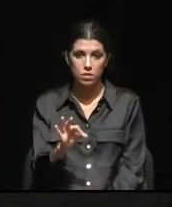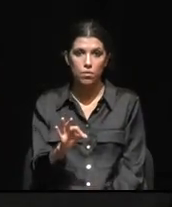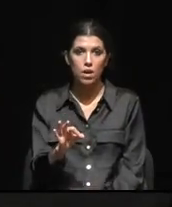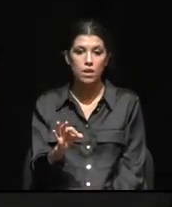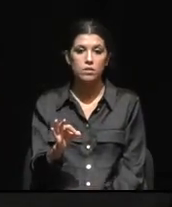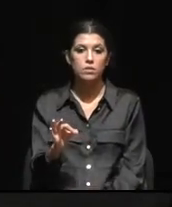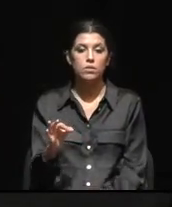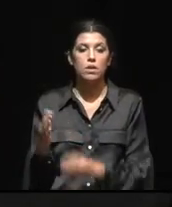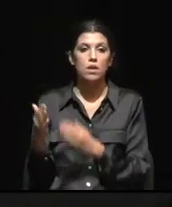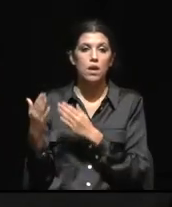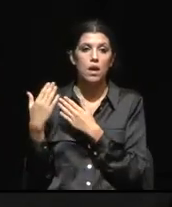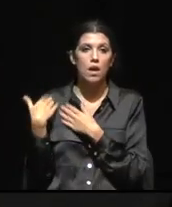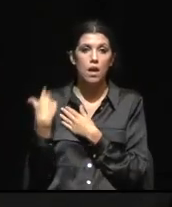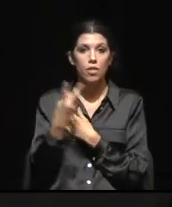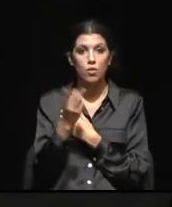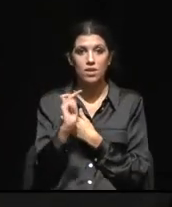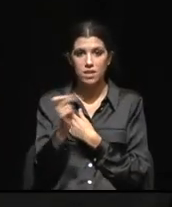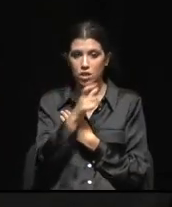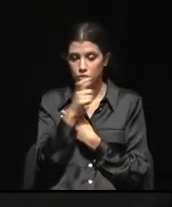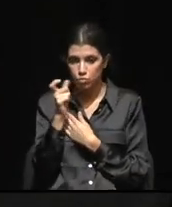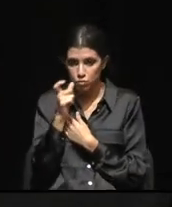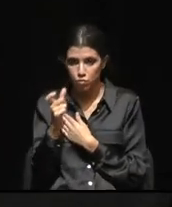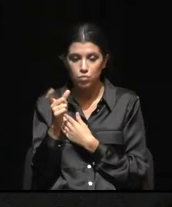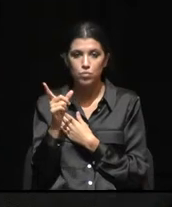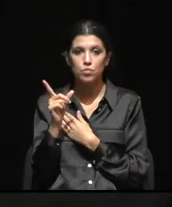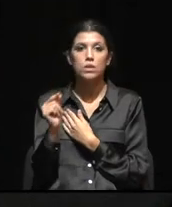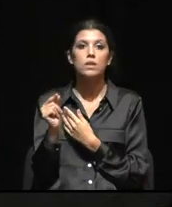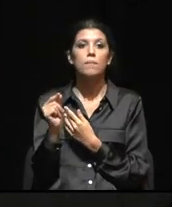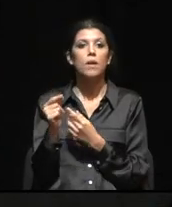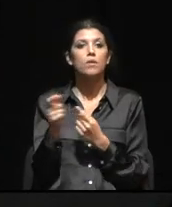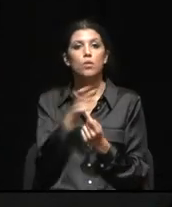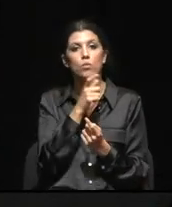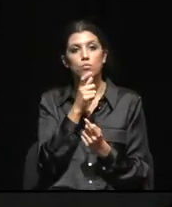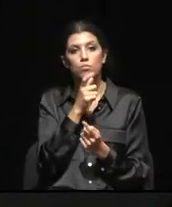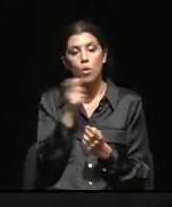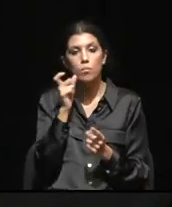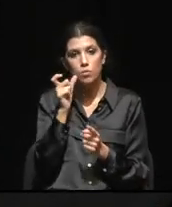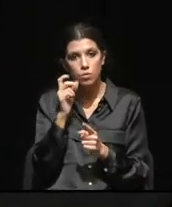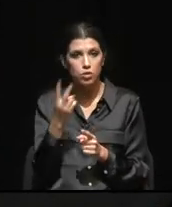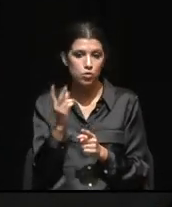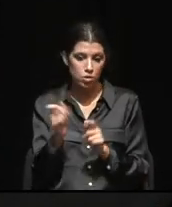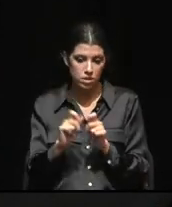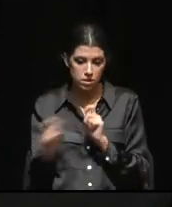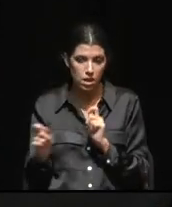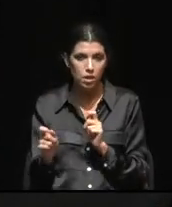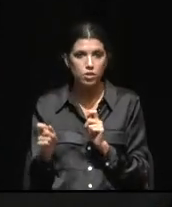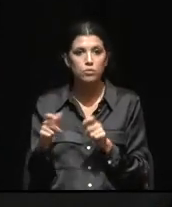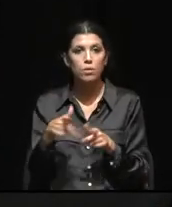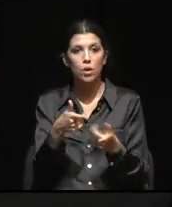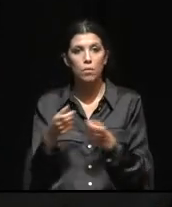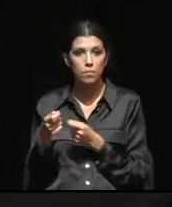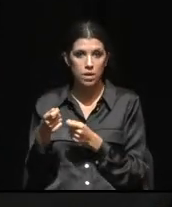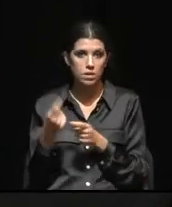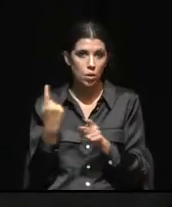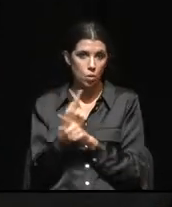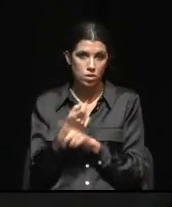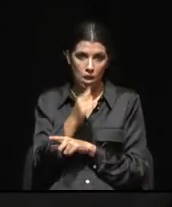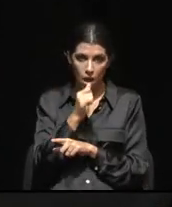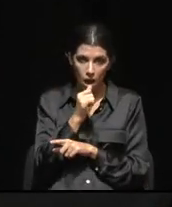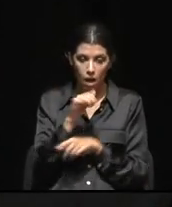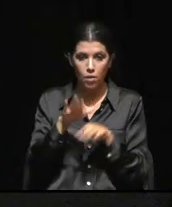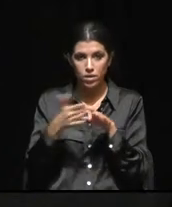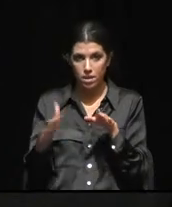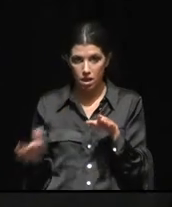dos encargos plurianuais e emissão de autorização prévia para a Assunção de compromissos para aquisição de serviço de manutenção dos elementos de água em